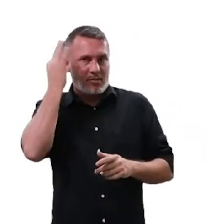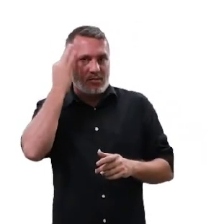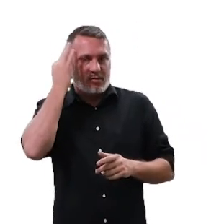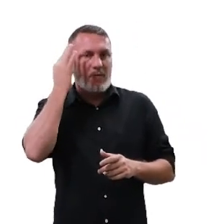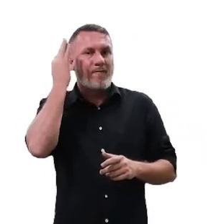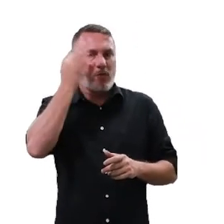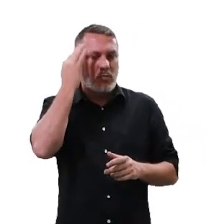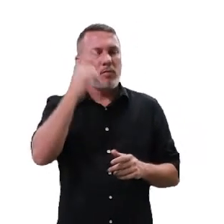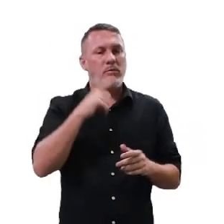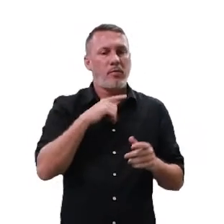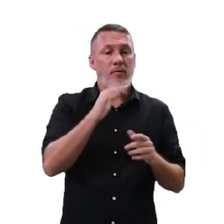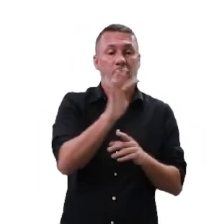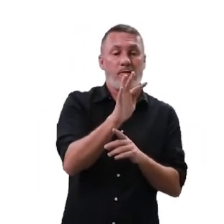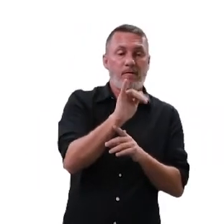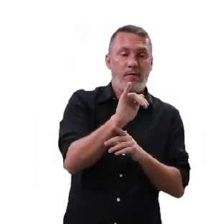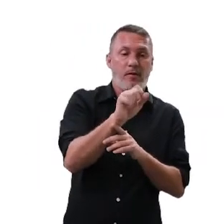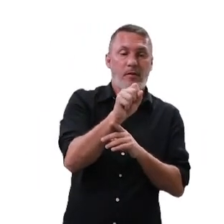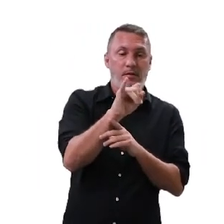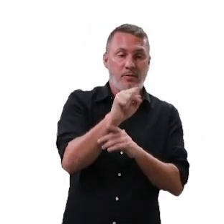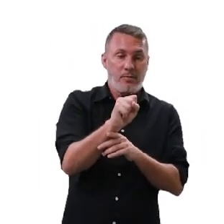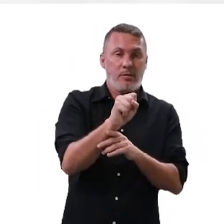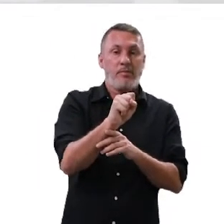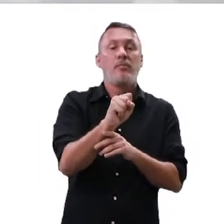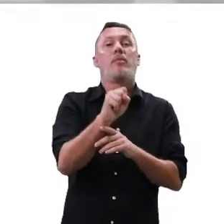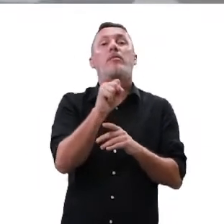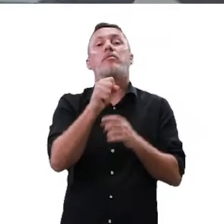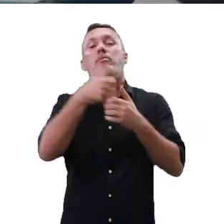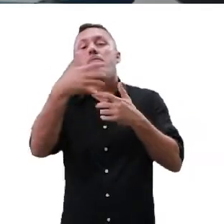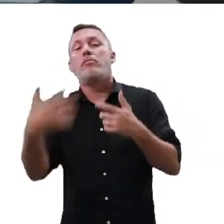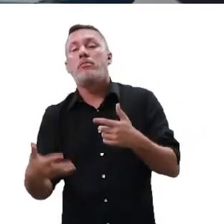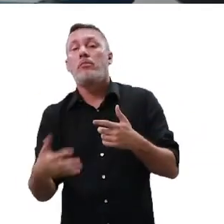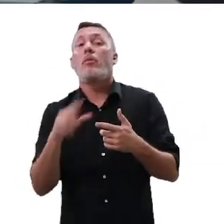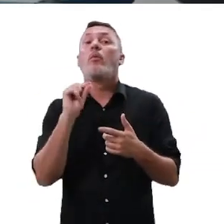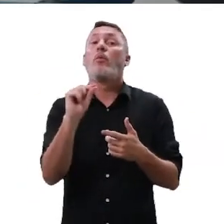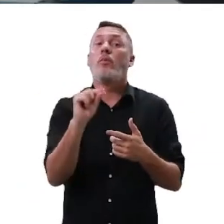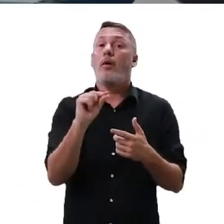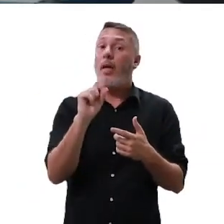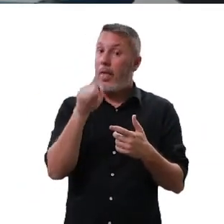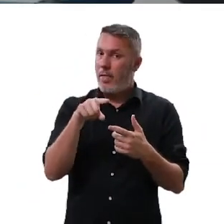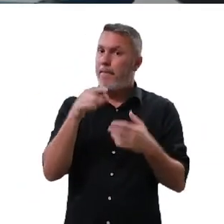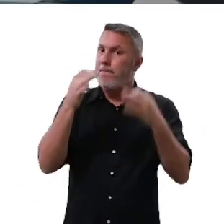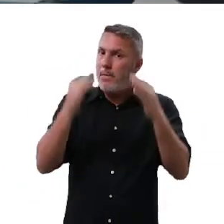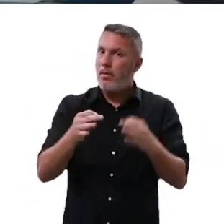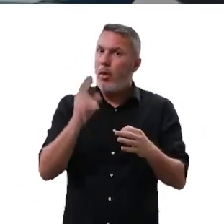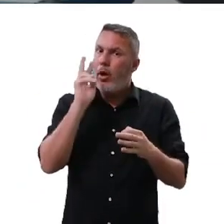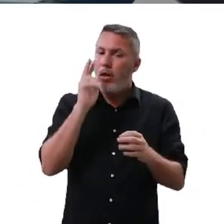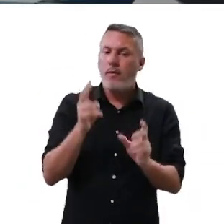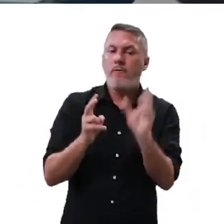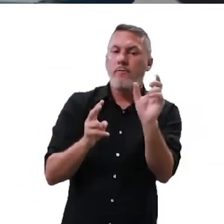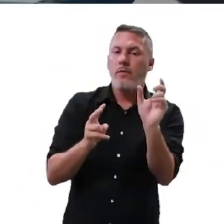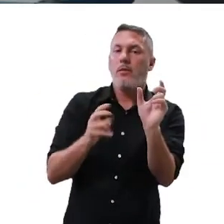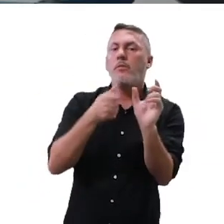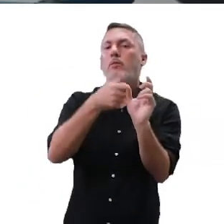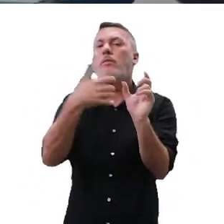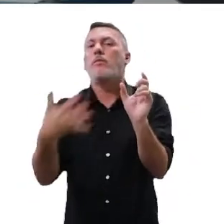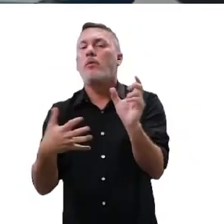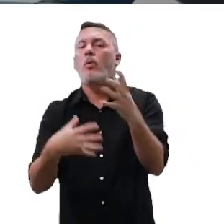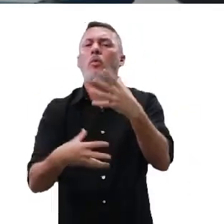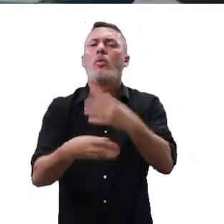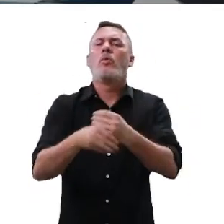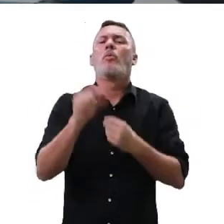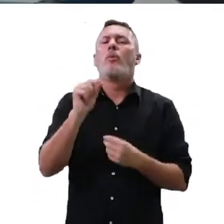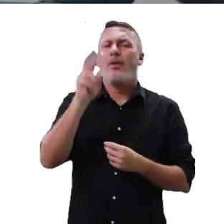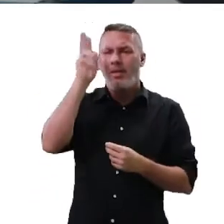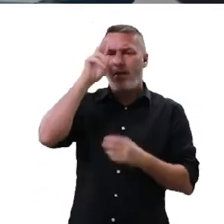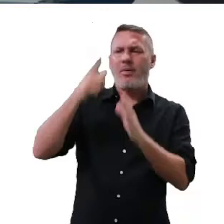e Demócrito, a physis é composta. Então, veja, essa é uma questão aqui mais de conteúdo mesmo, né? Então,